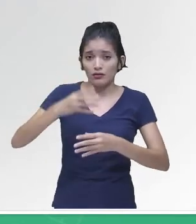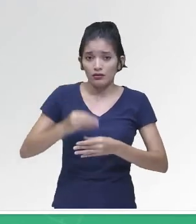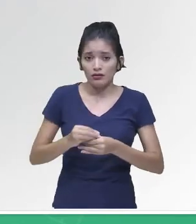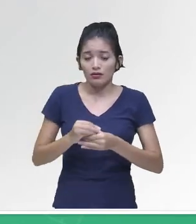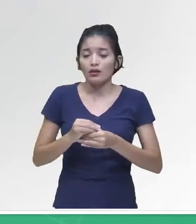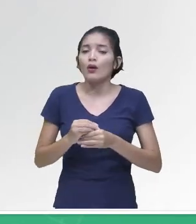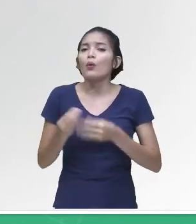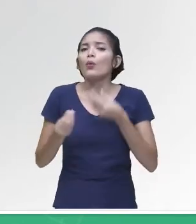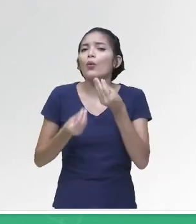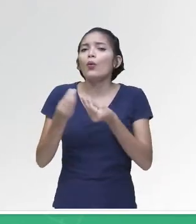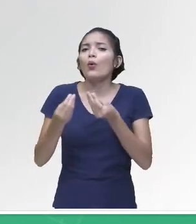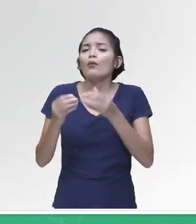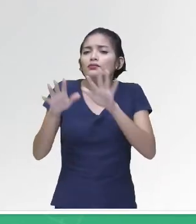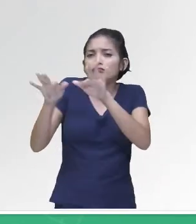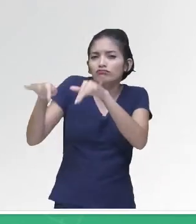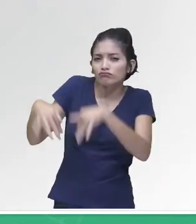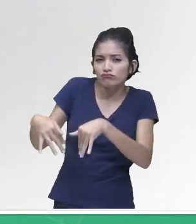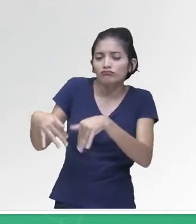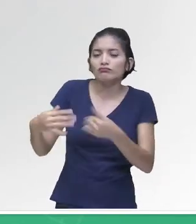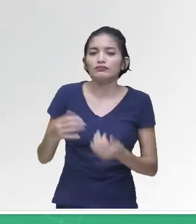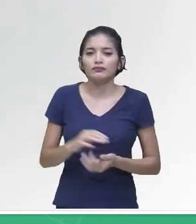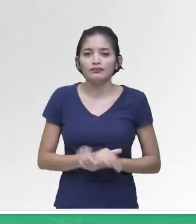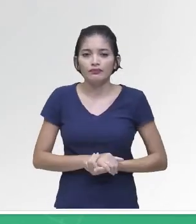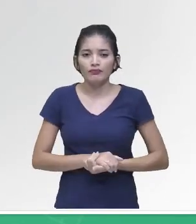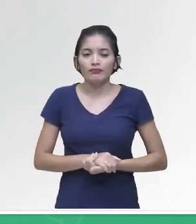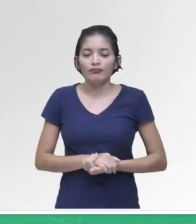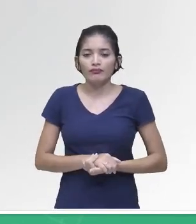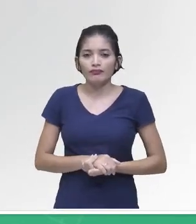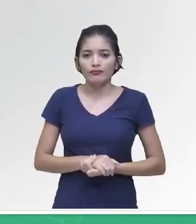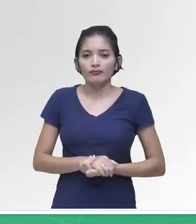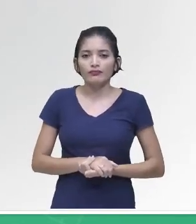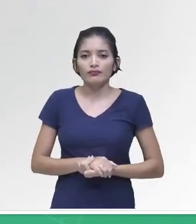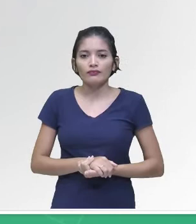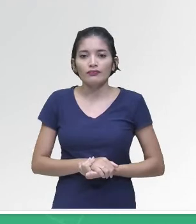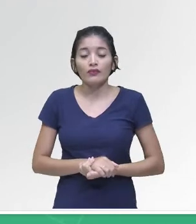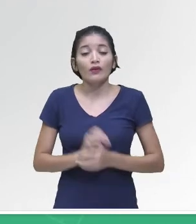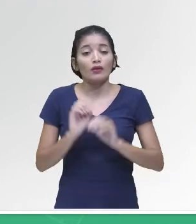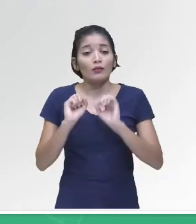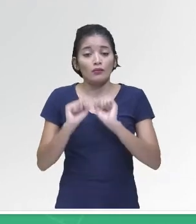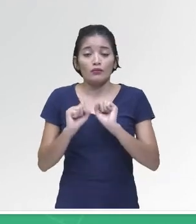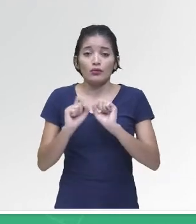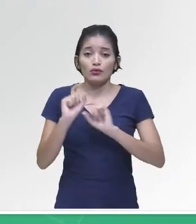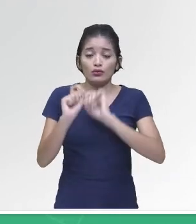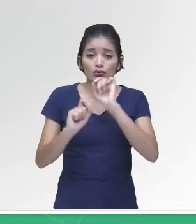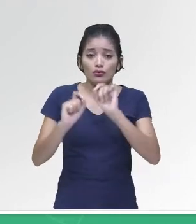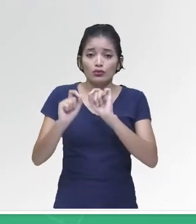opinião pode ser concluído. Olha aí. Como conclusão, pode-se